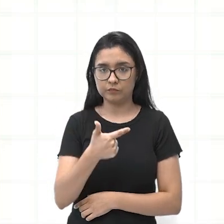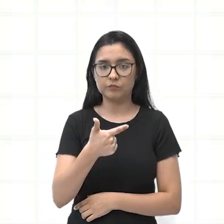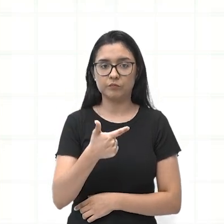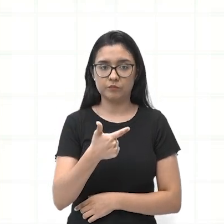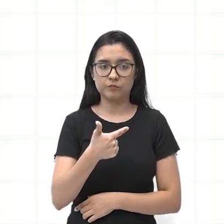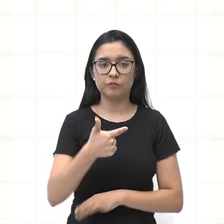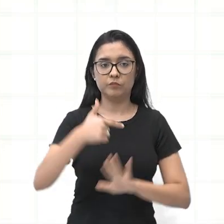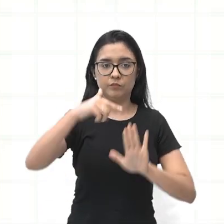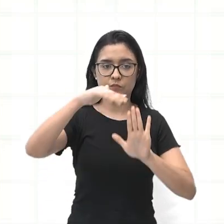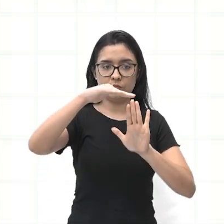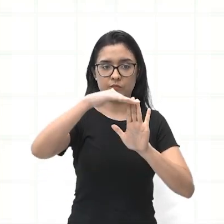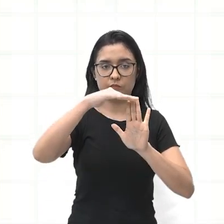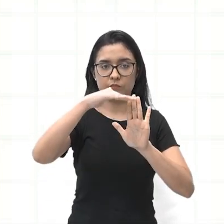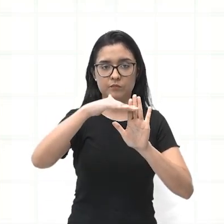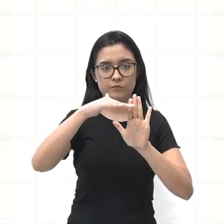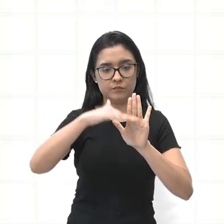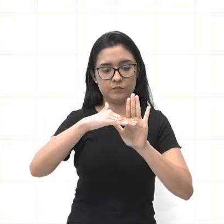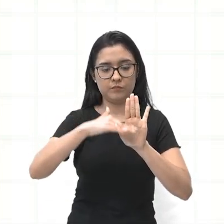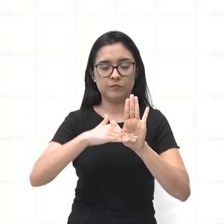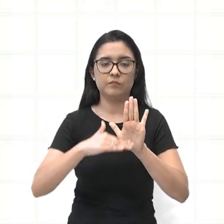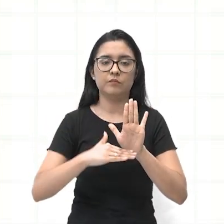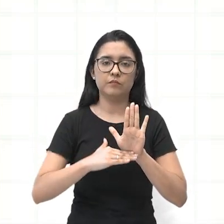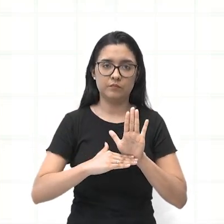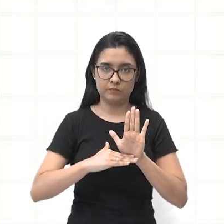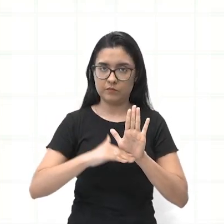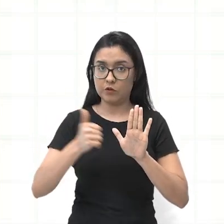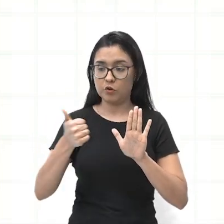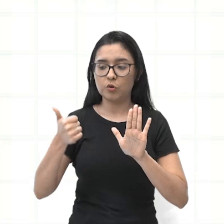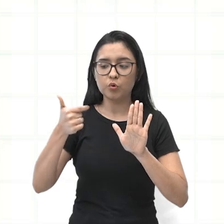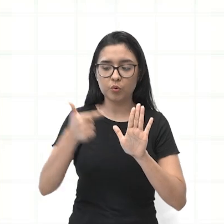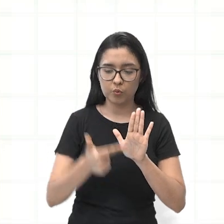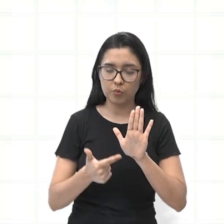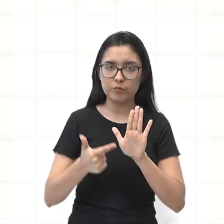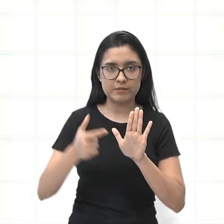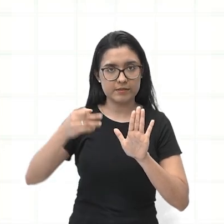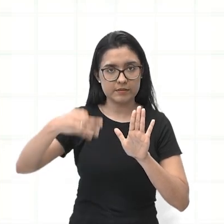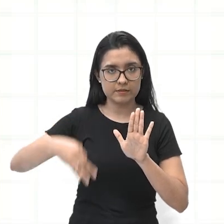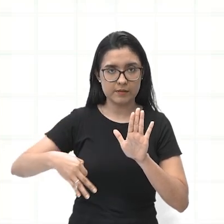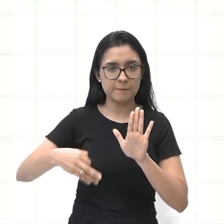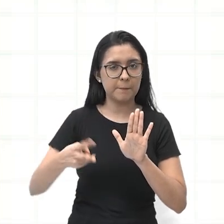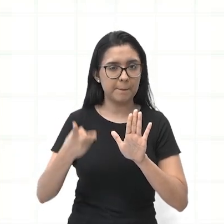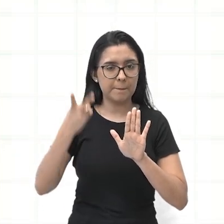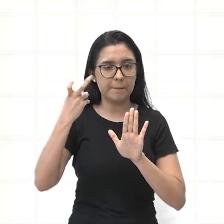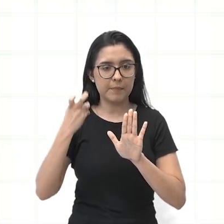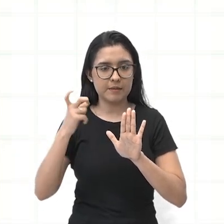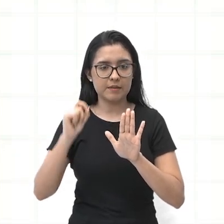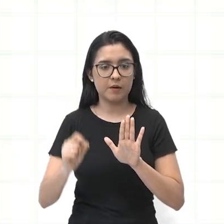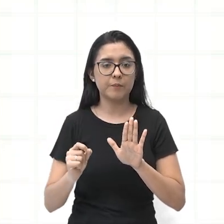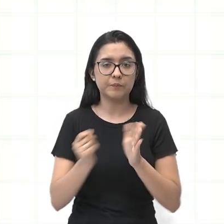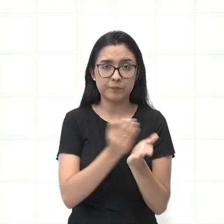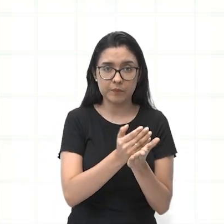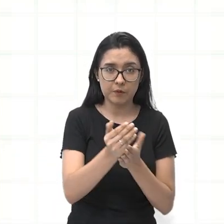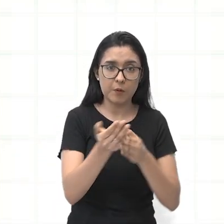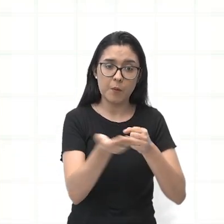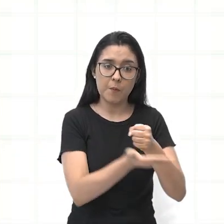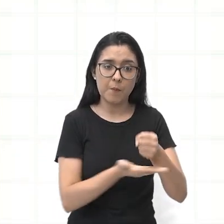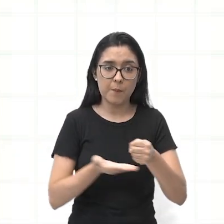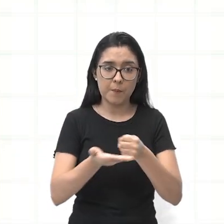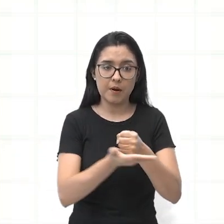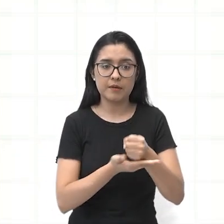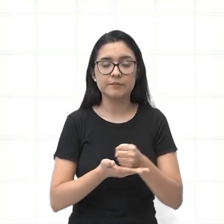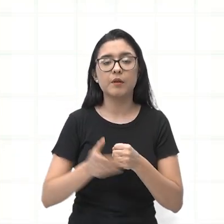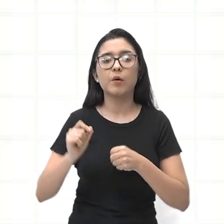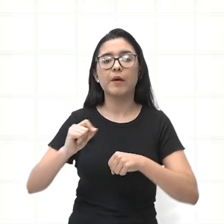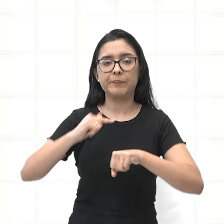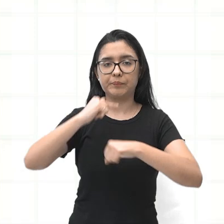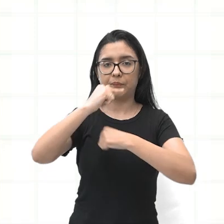desses níveis de organização, onde, observem aqui, o mais básico vem ser